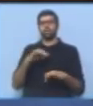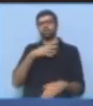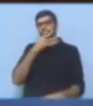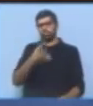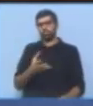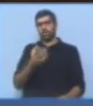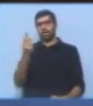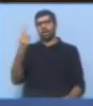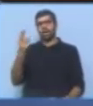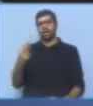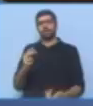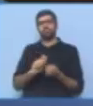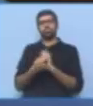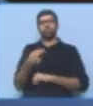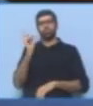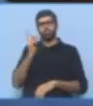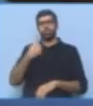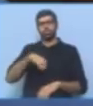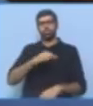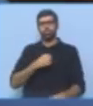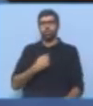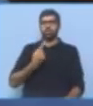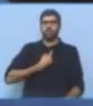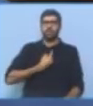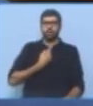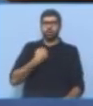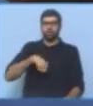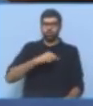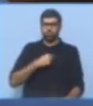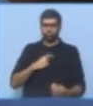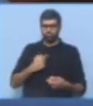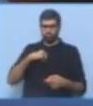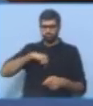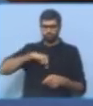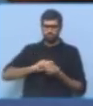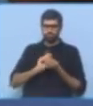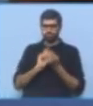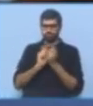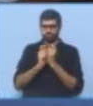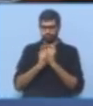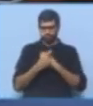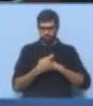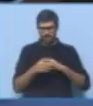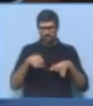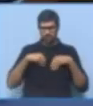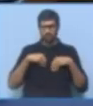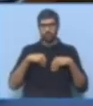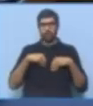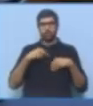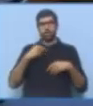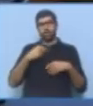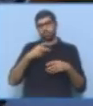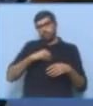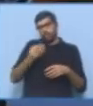comentei, a arte não se muda. Nós temos primeiro que, à medida que nós mudamos, que interiorizamos a nossa mudança, e comigo passou-se